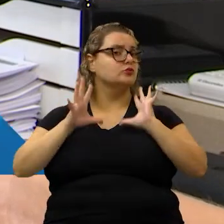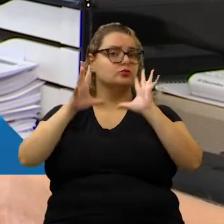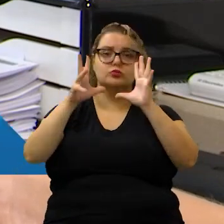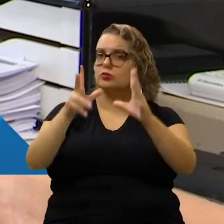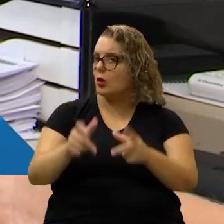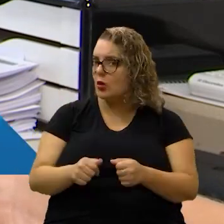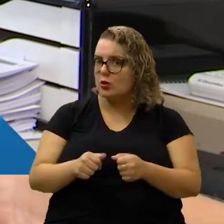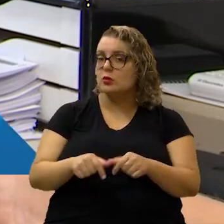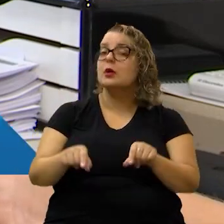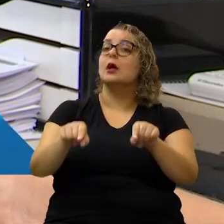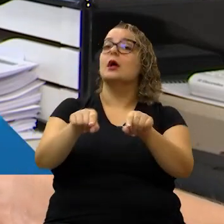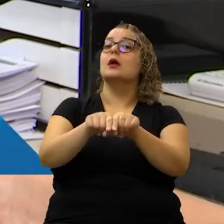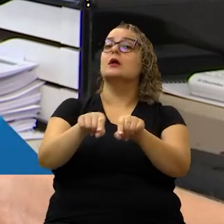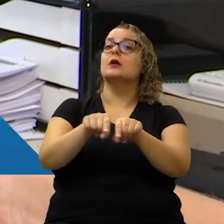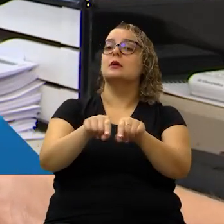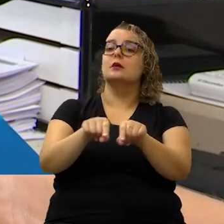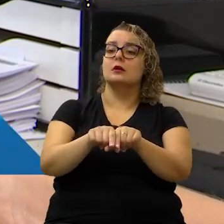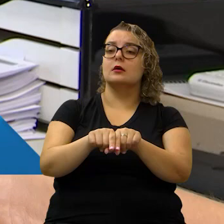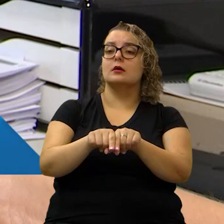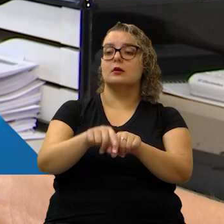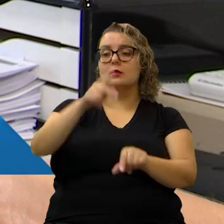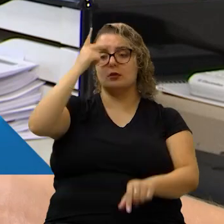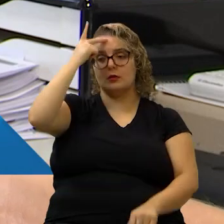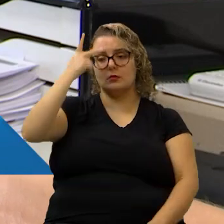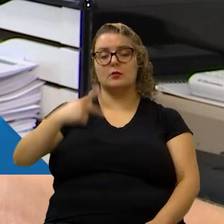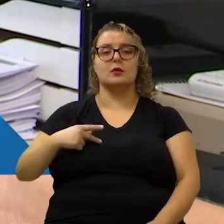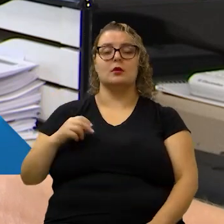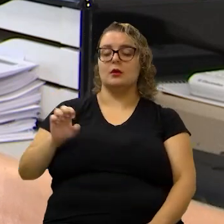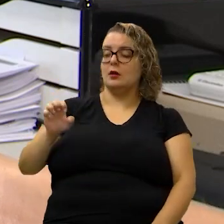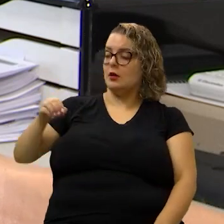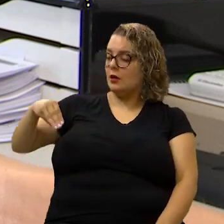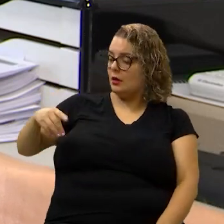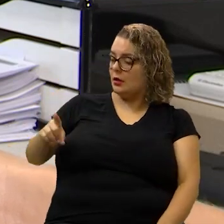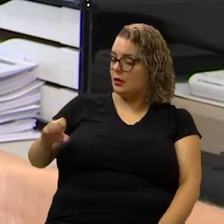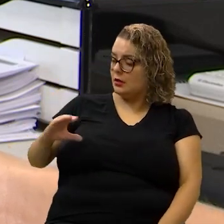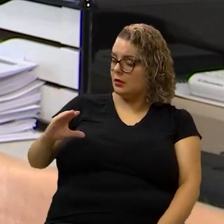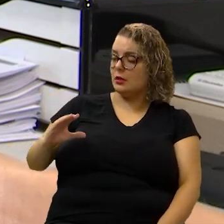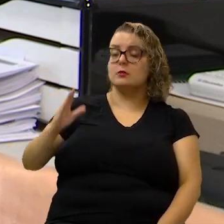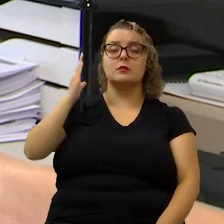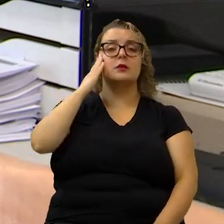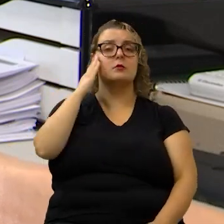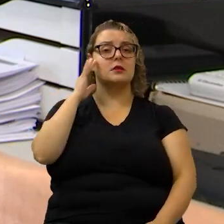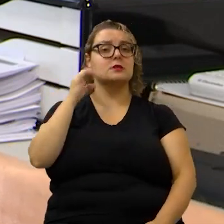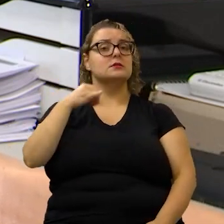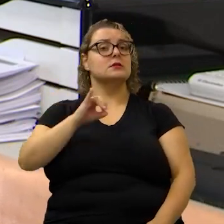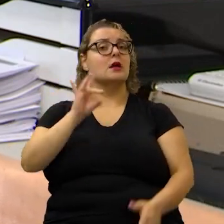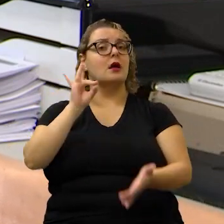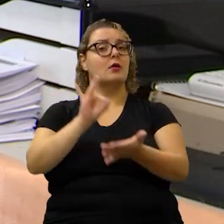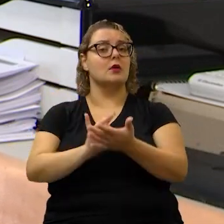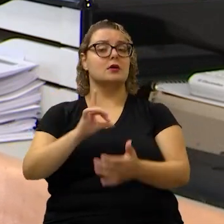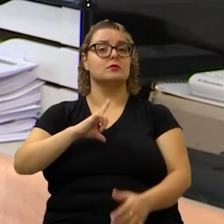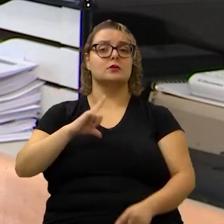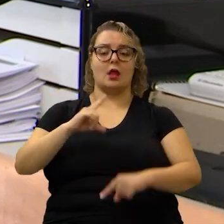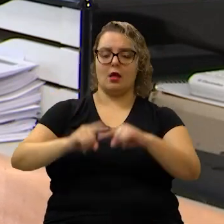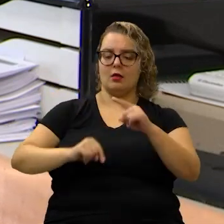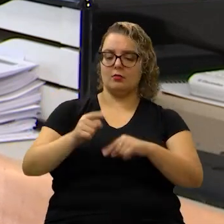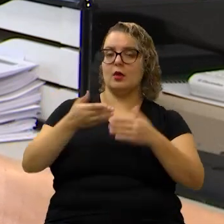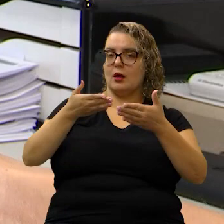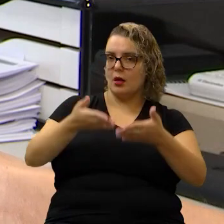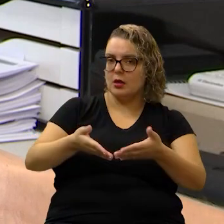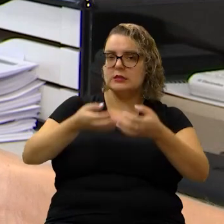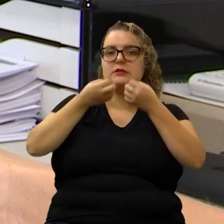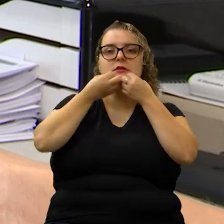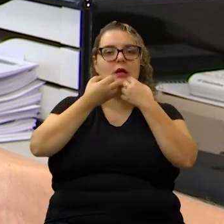trazer uma transparência geral para todos inclusive para a própria index saber se realmente tem eh